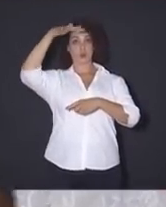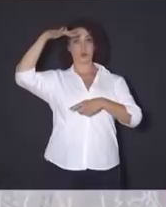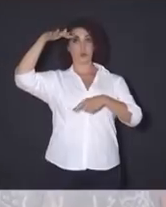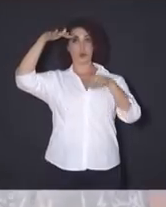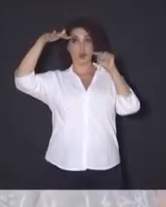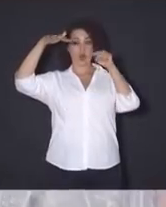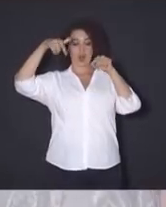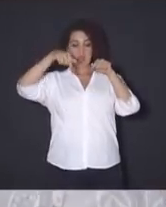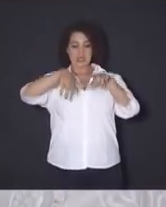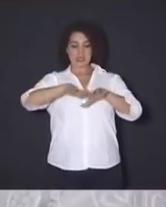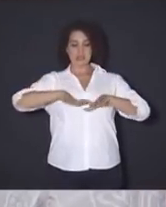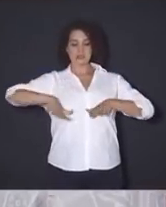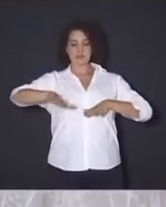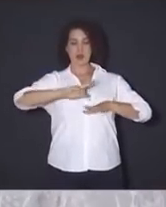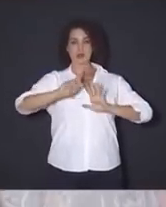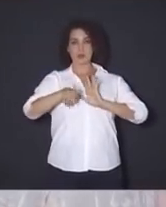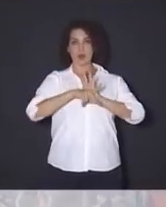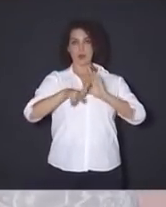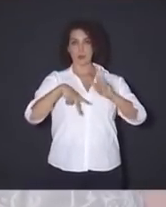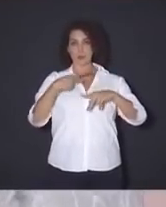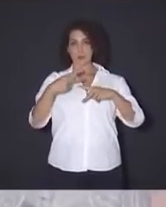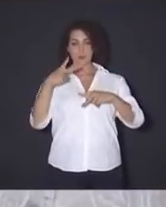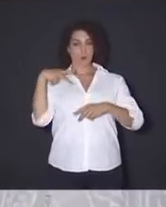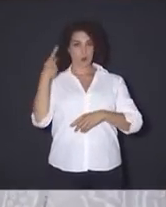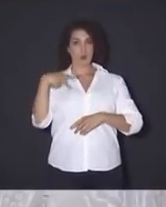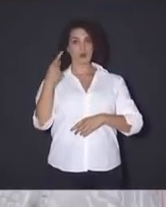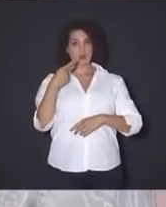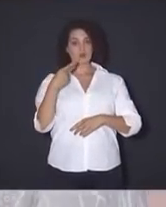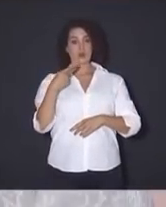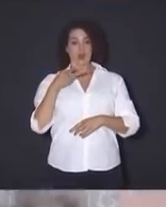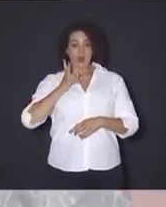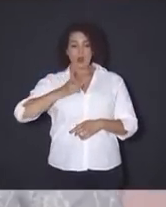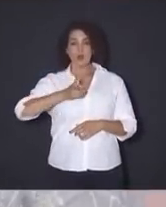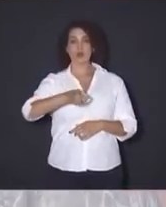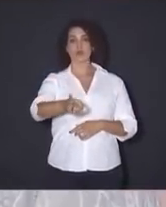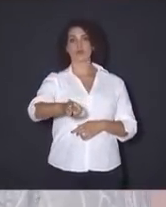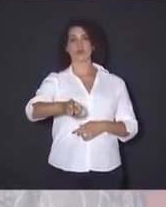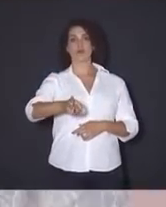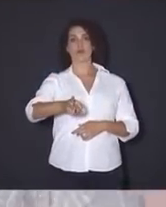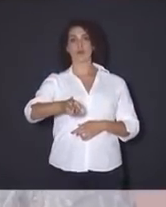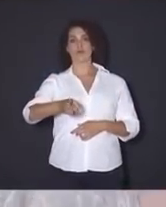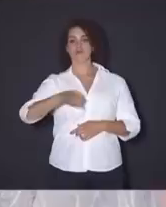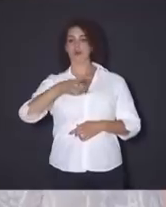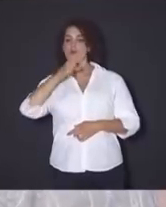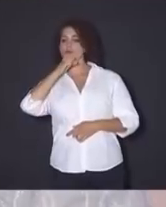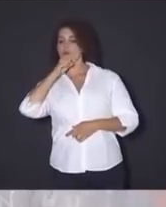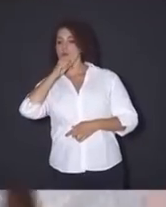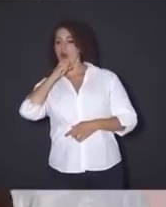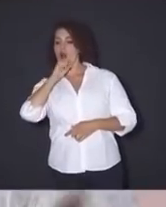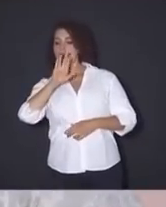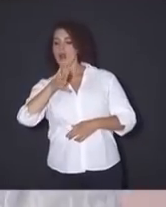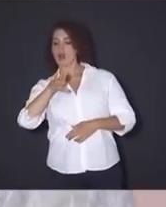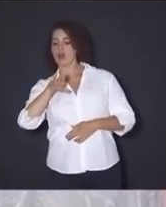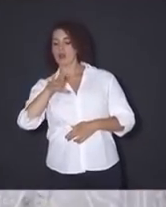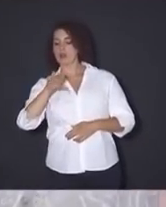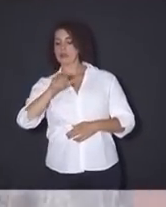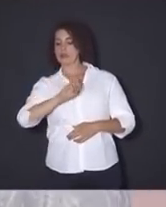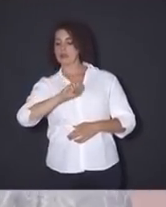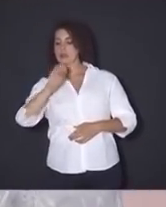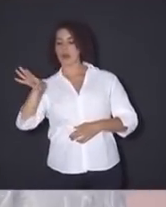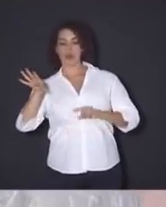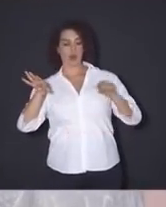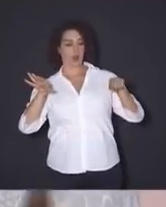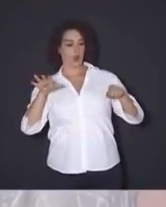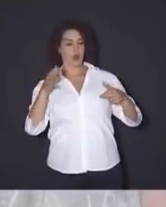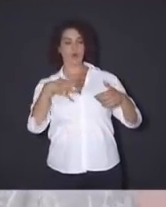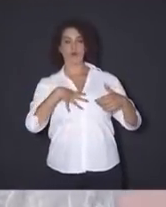têm se reproduzido tem mandado seus filhos né e nós o povão nos parecidos comigo na sua